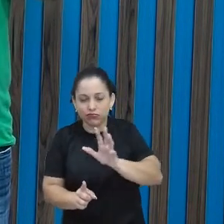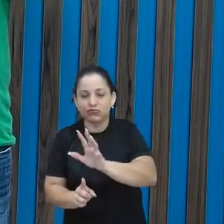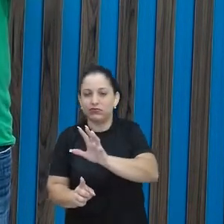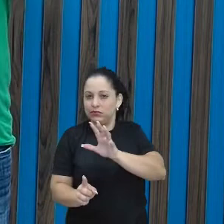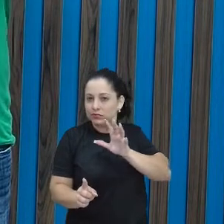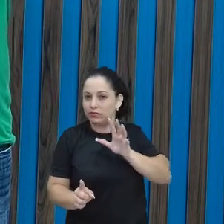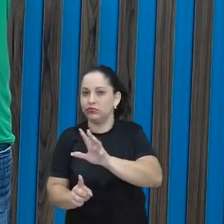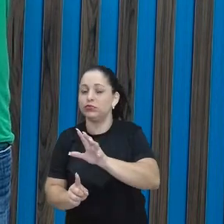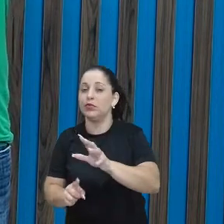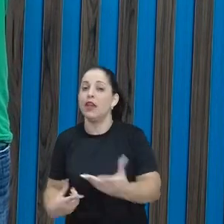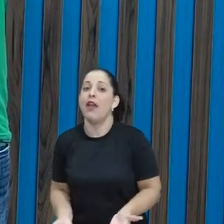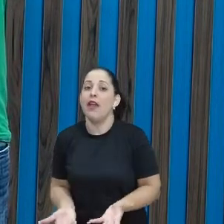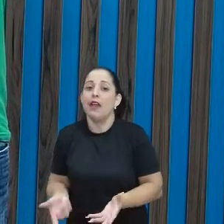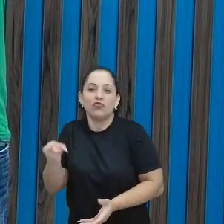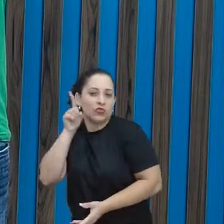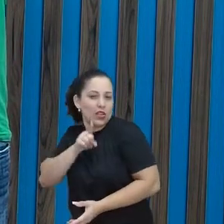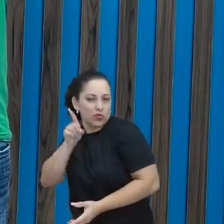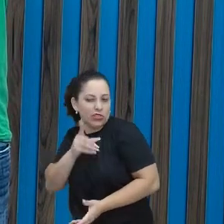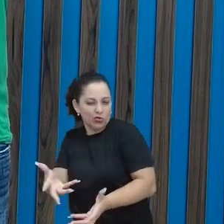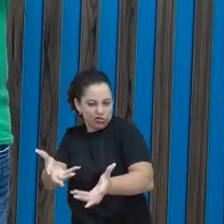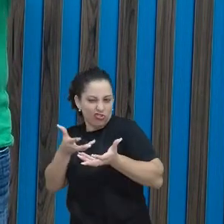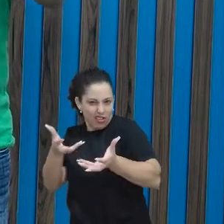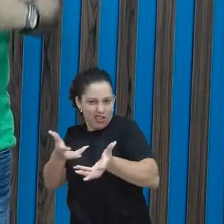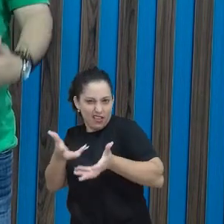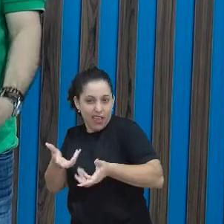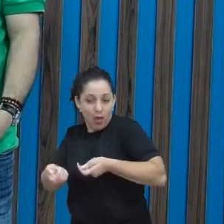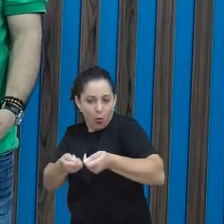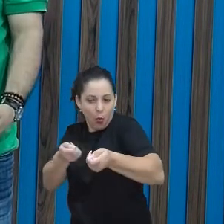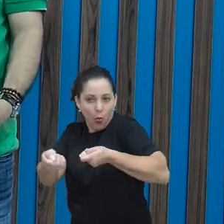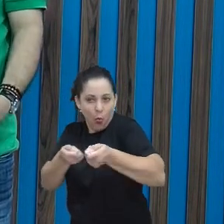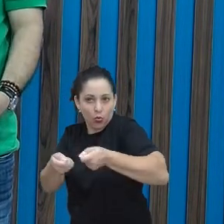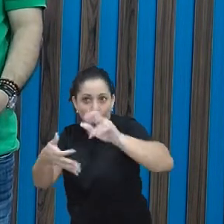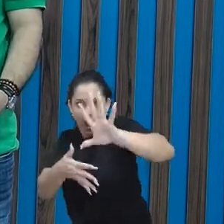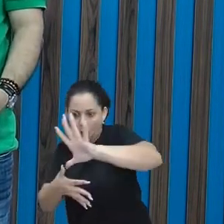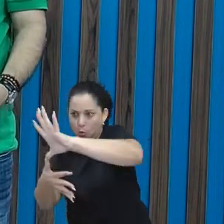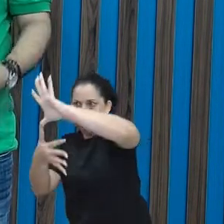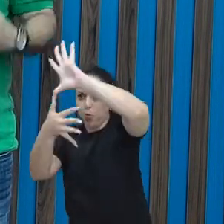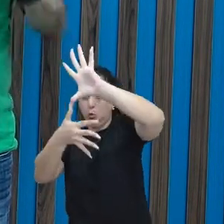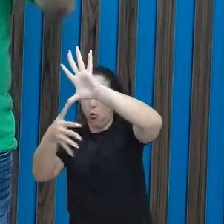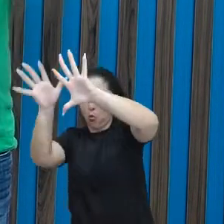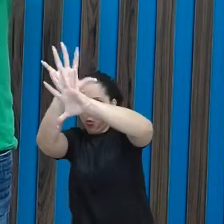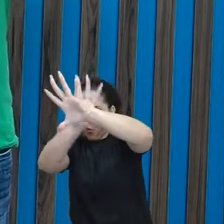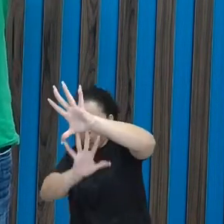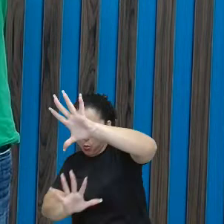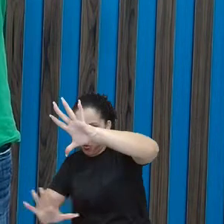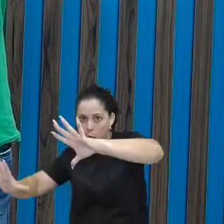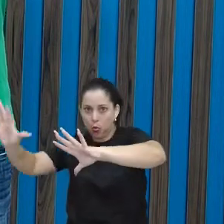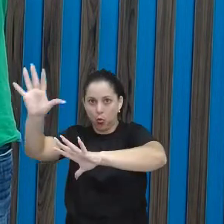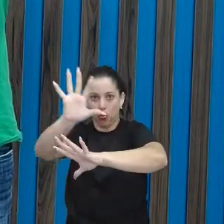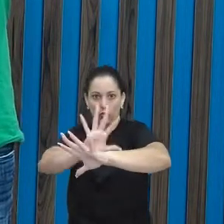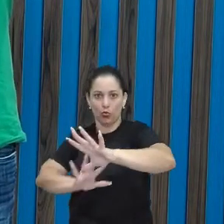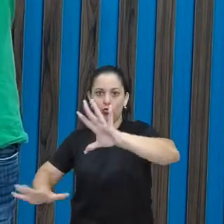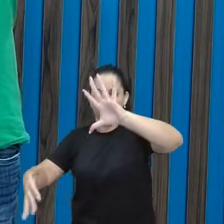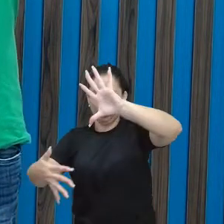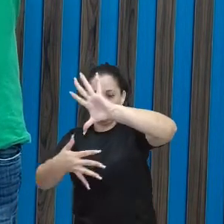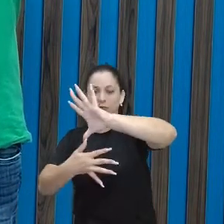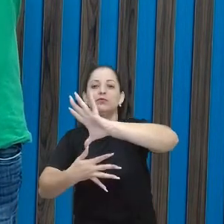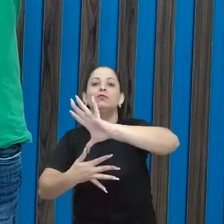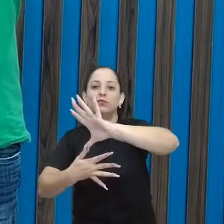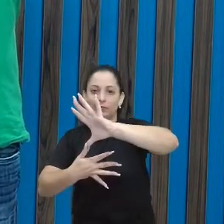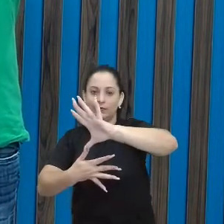Tentando exercer a dominação sobre todo o continente. Então, no momento que ele tenta ali,